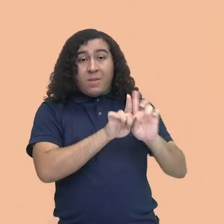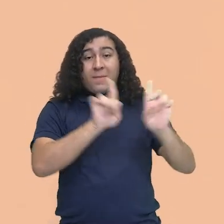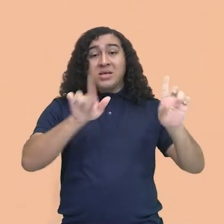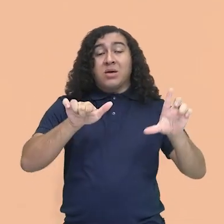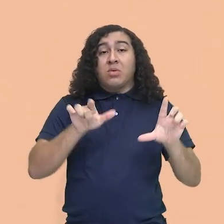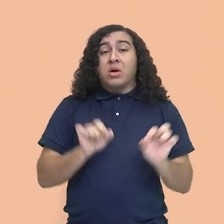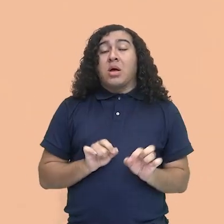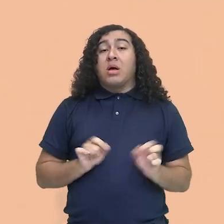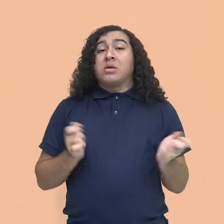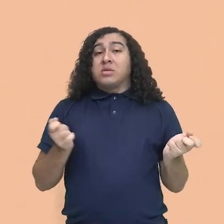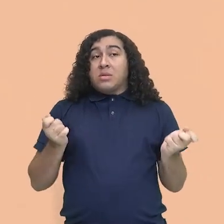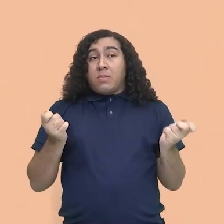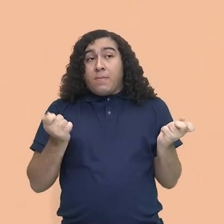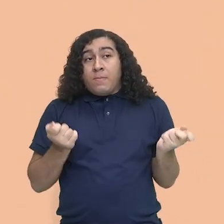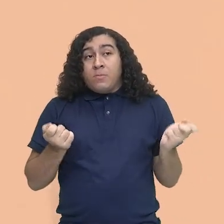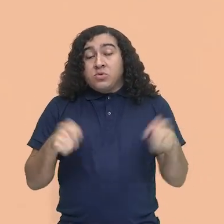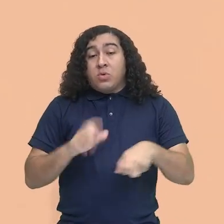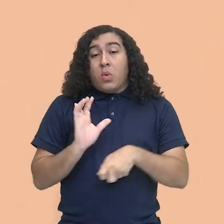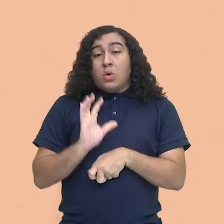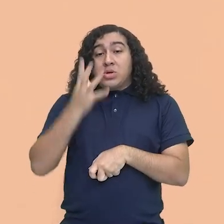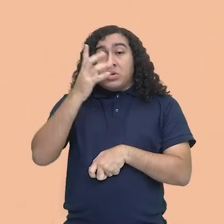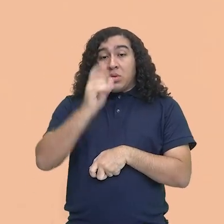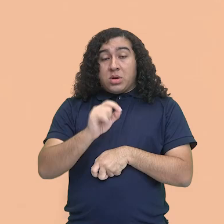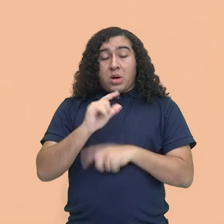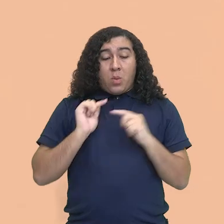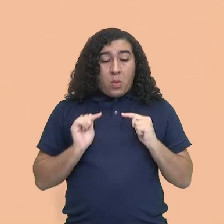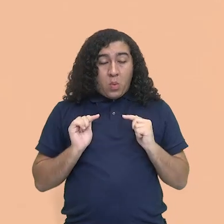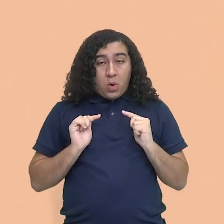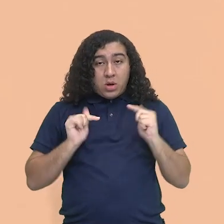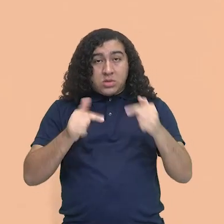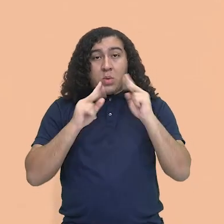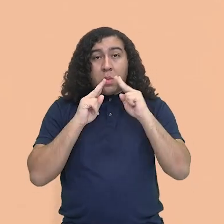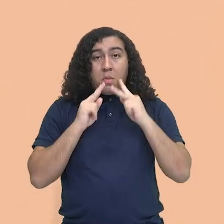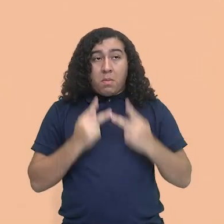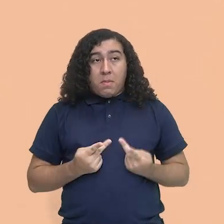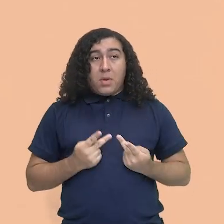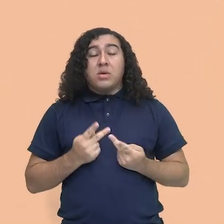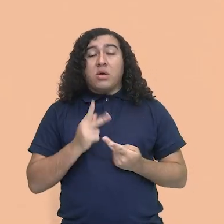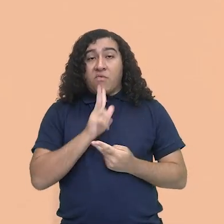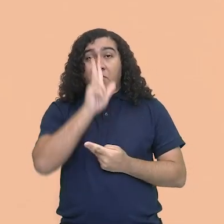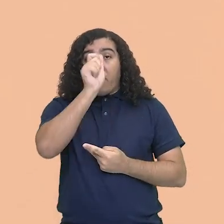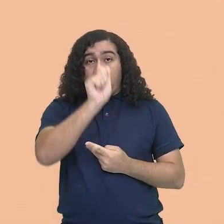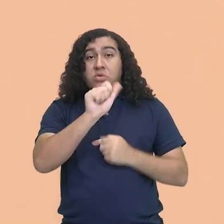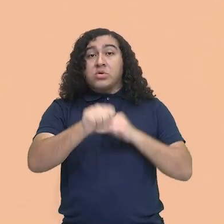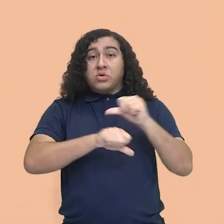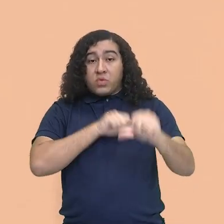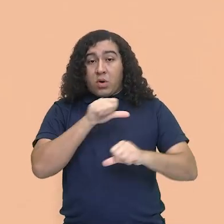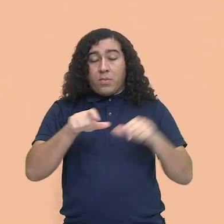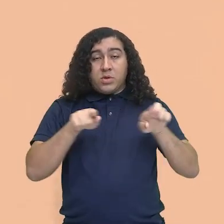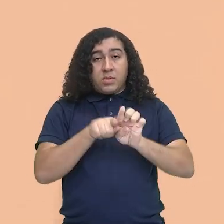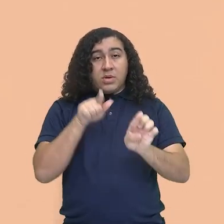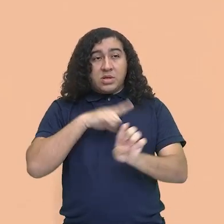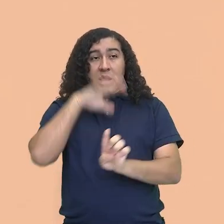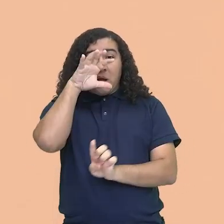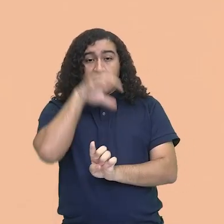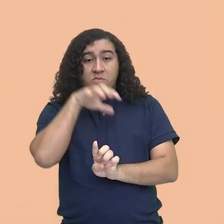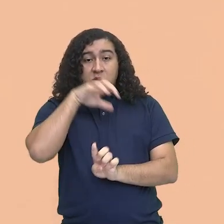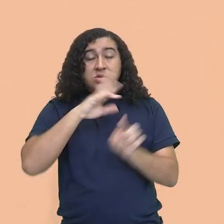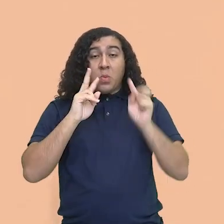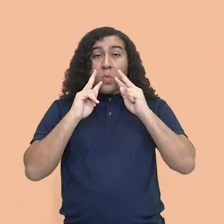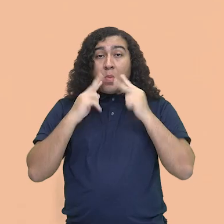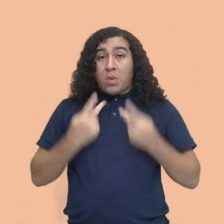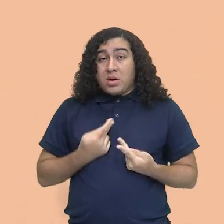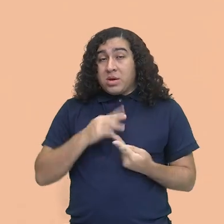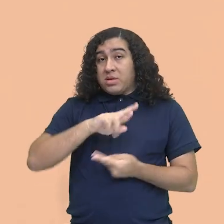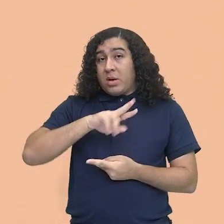ser potencializado pelas atividades ali humanas. E a gente tem essa interferência humana, já não é mais